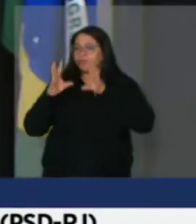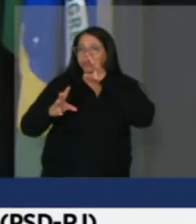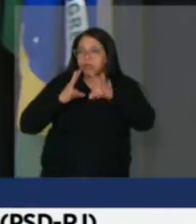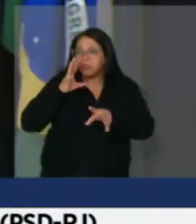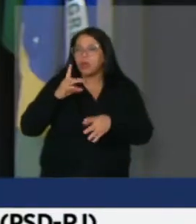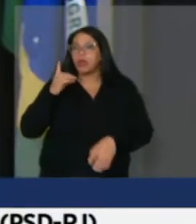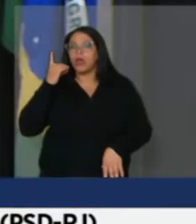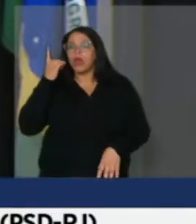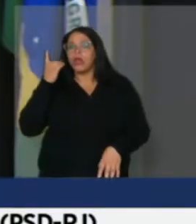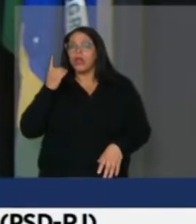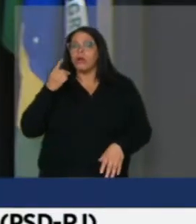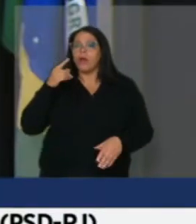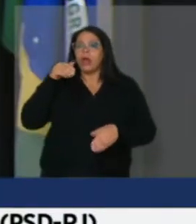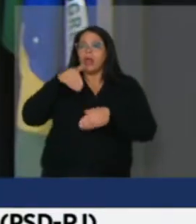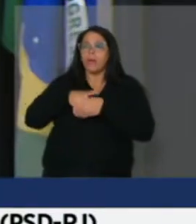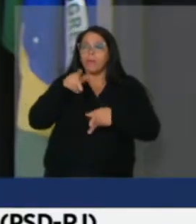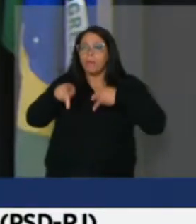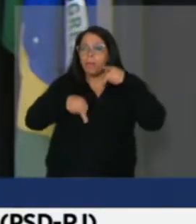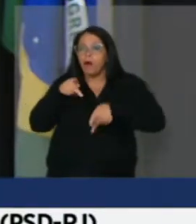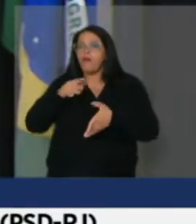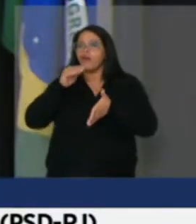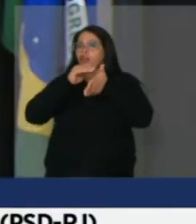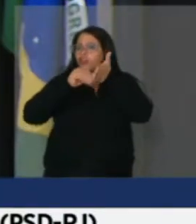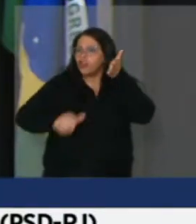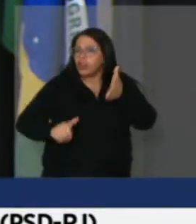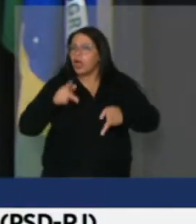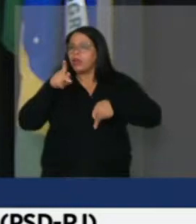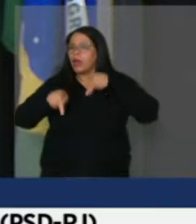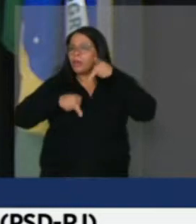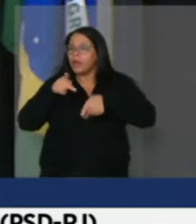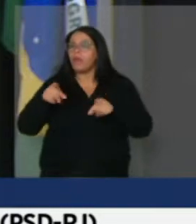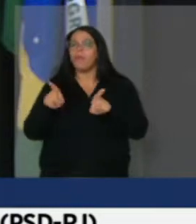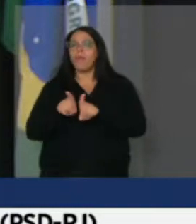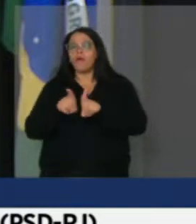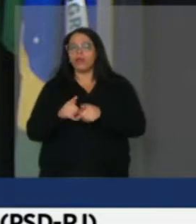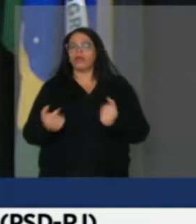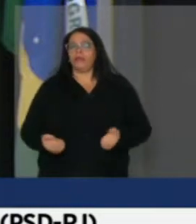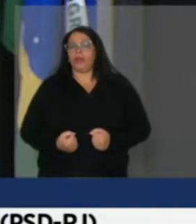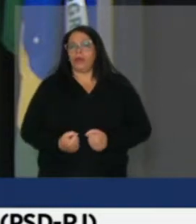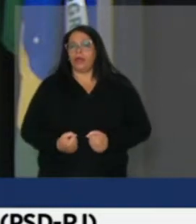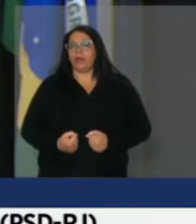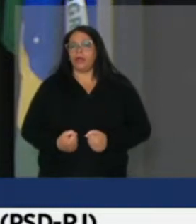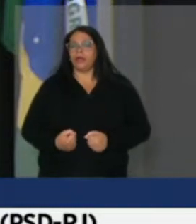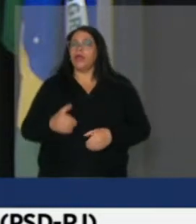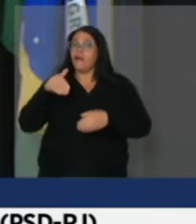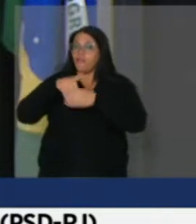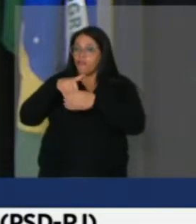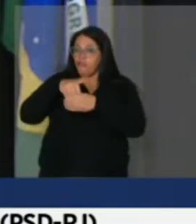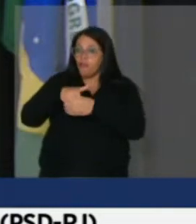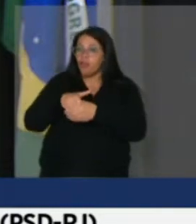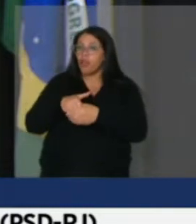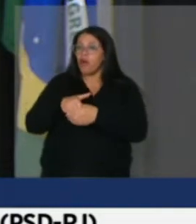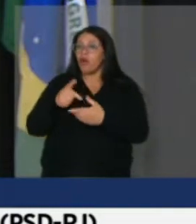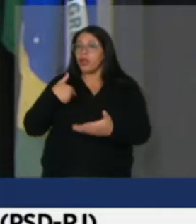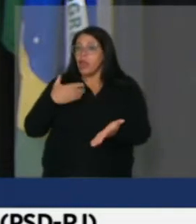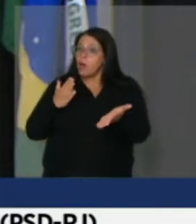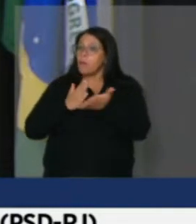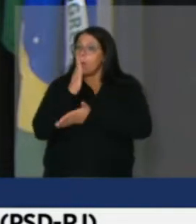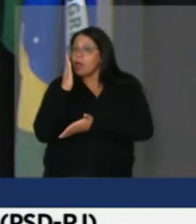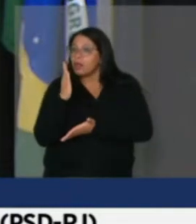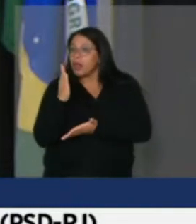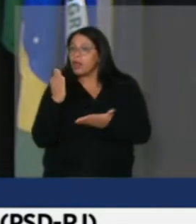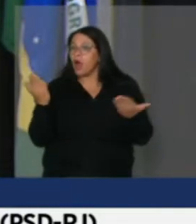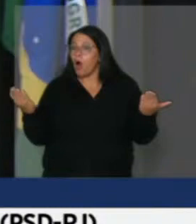povo, retirada daqui pelo mesmo povo que me colocou neste lugar.